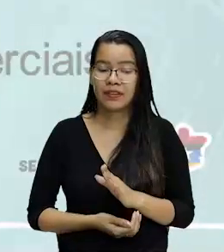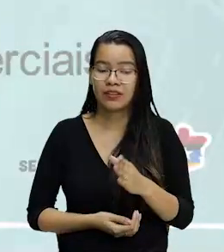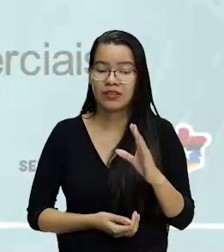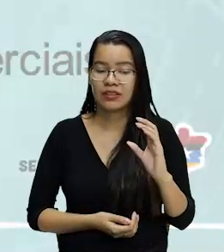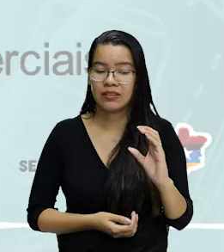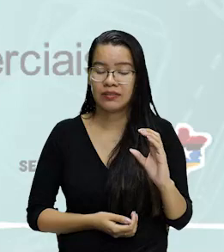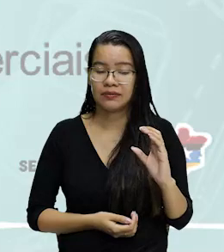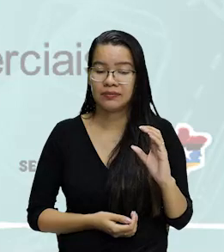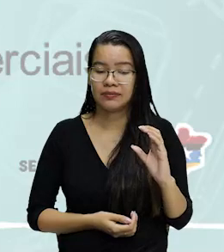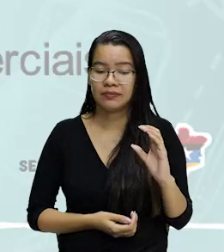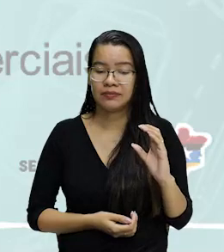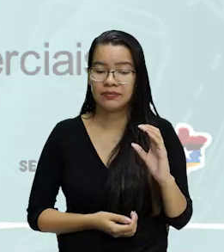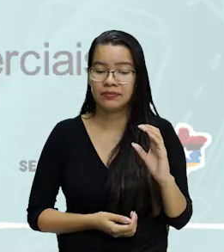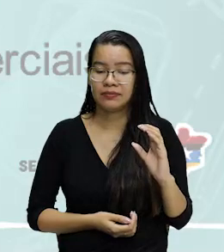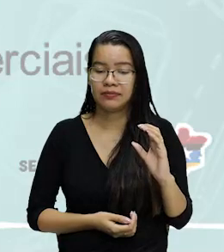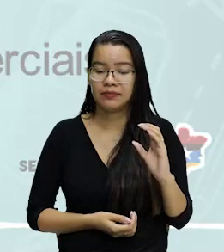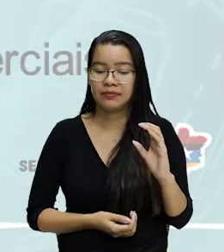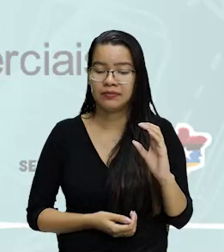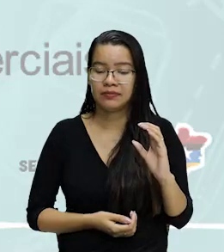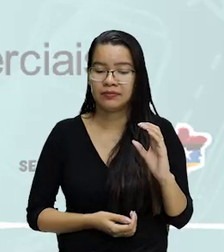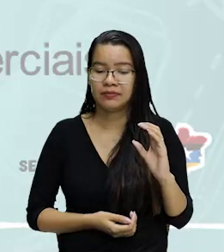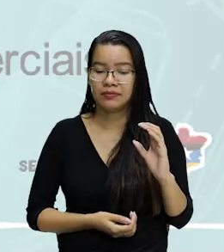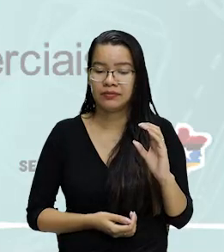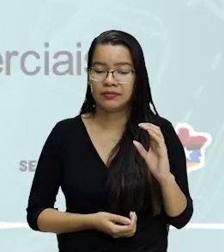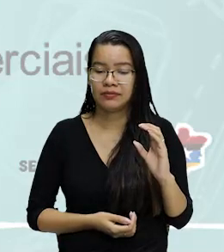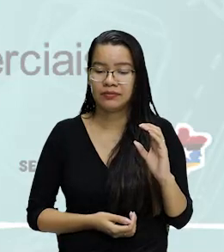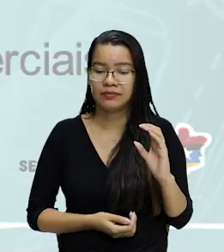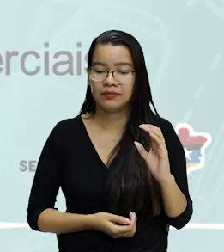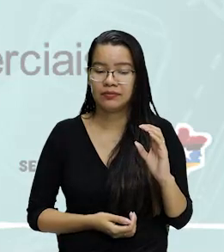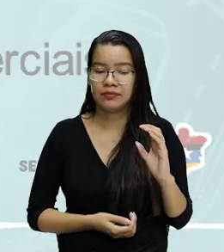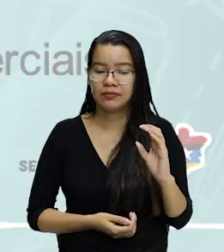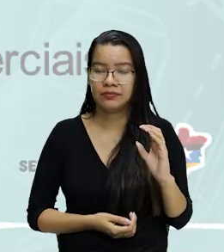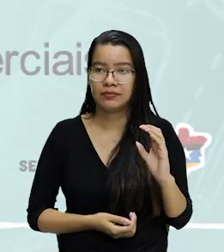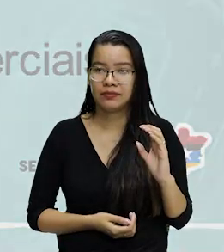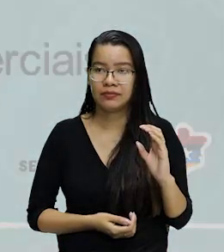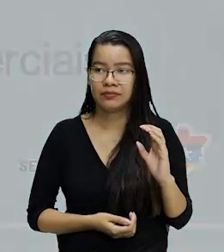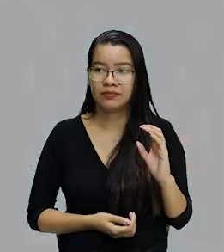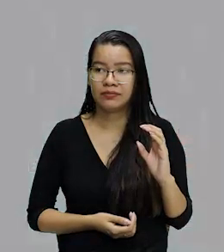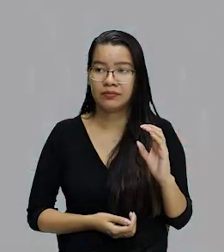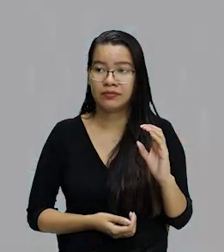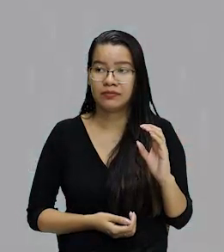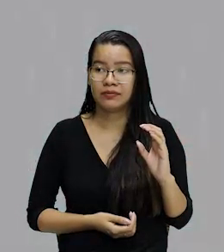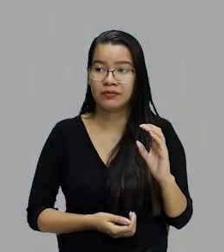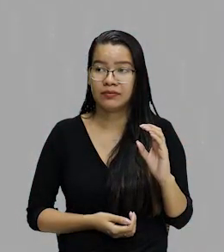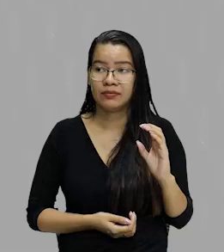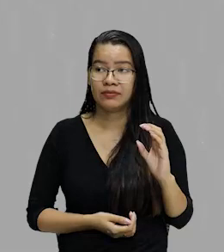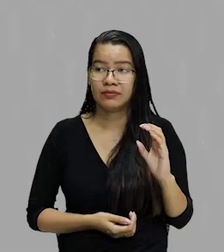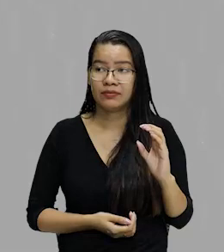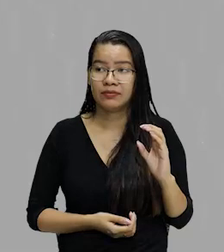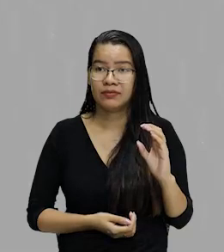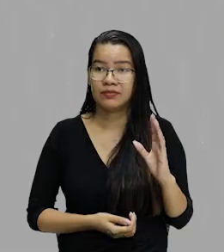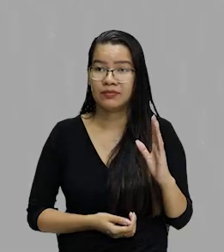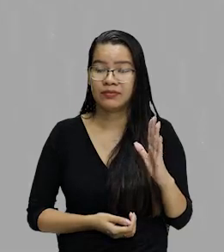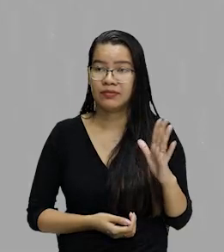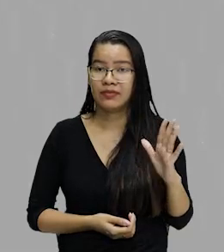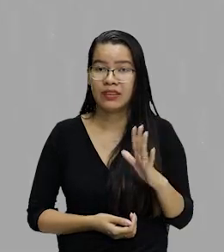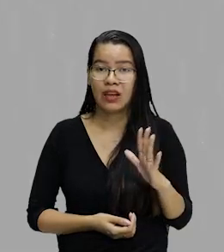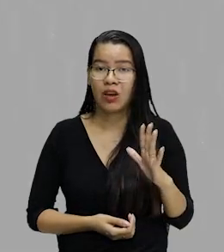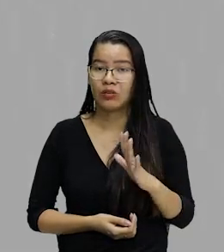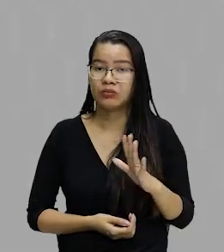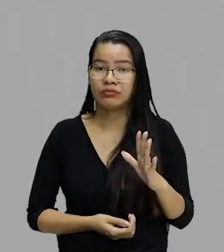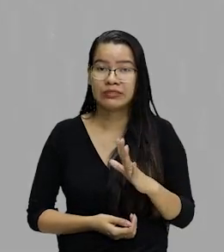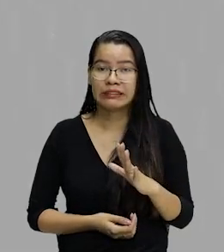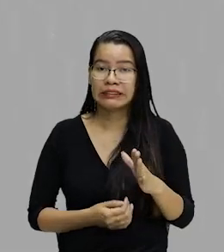C, supremacia das rotas terrestres e mediterrâneas no comércio com o Oriente. Terrestre necessariamente não é muito mais marítima,